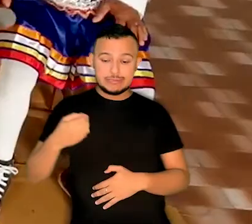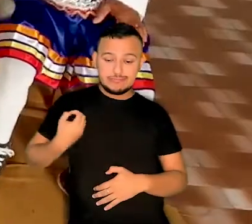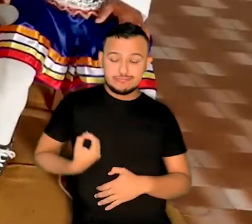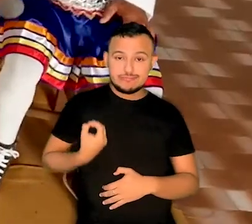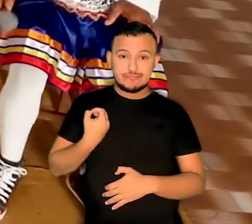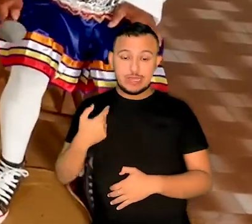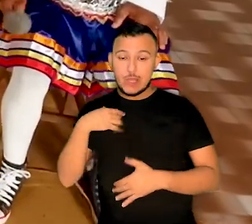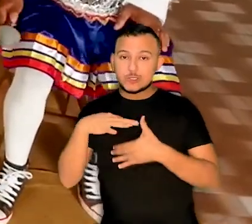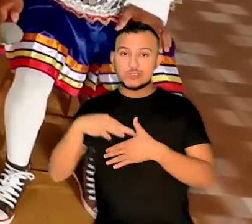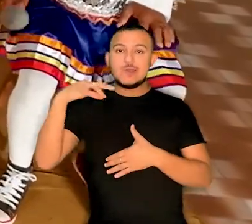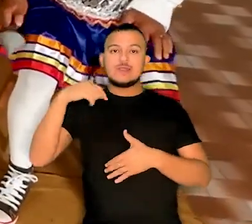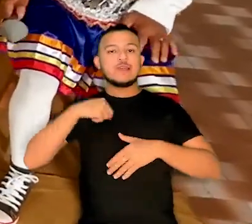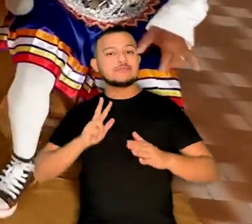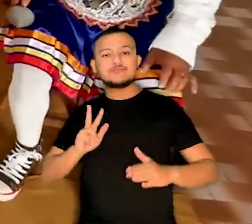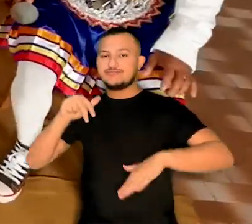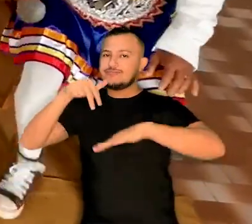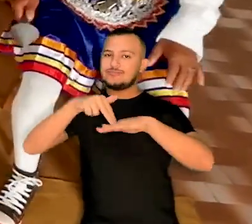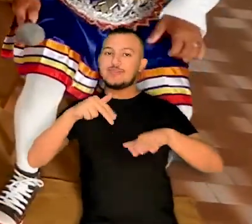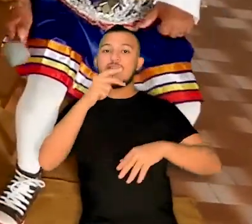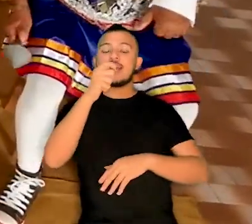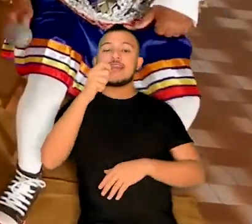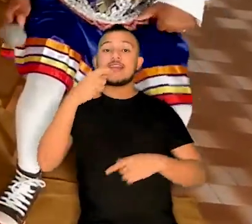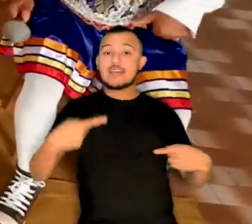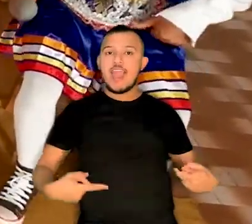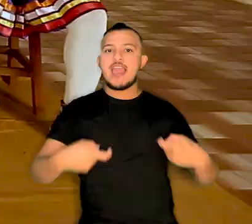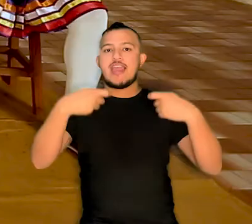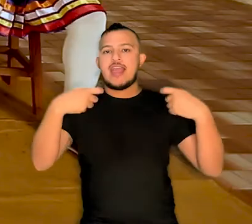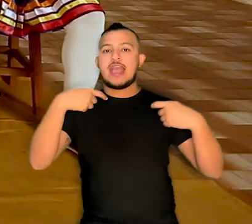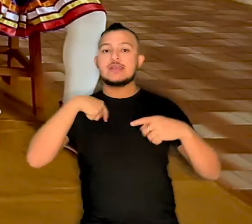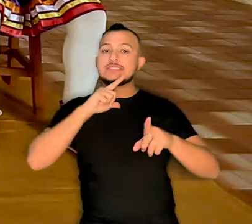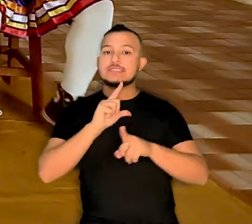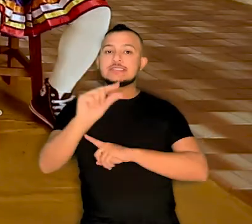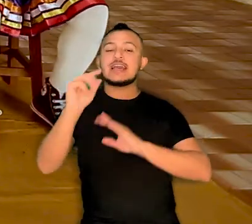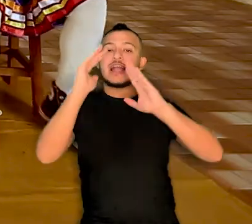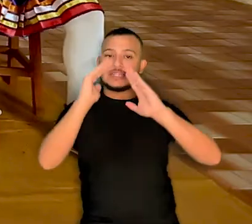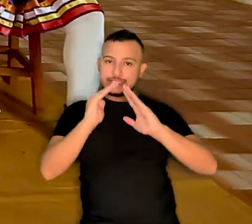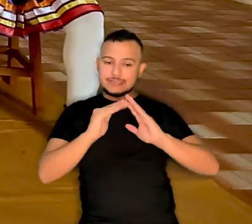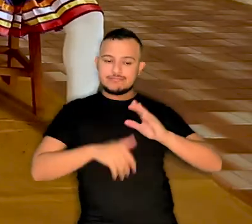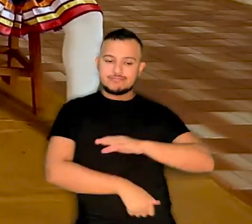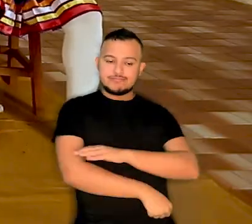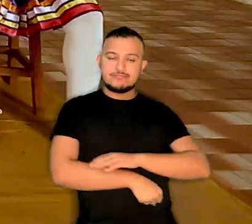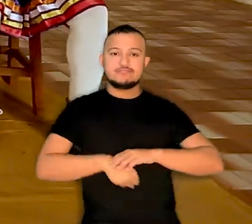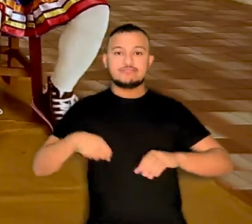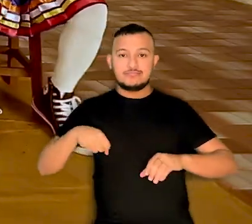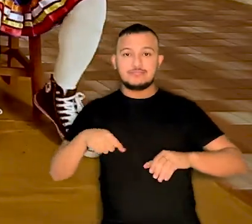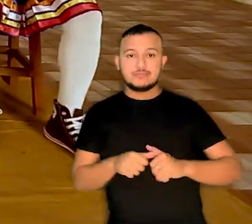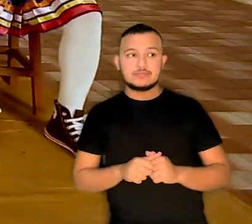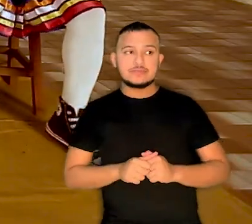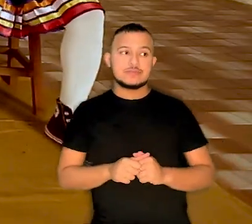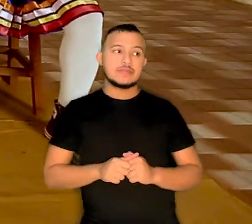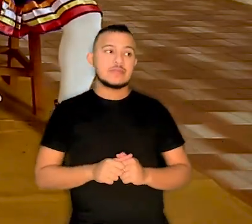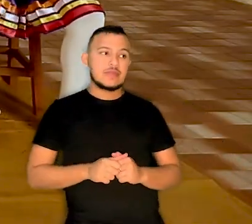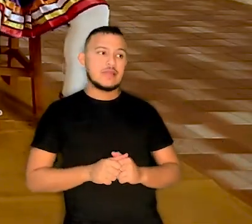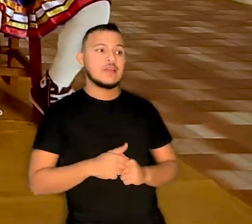Os surdiados saíram e venceram uma guerra. Saí de casa com minha espada na mão. O